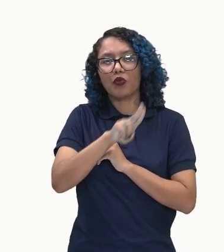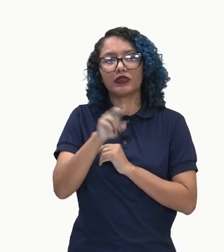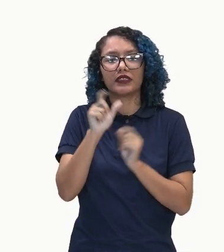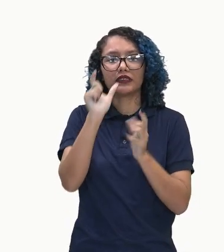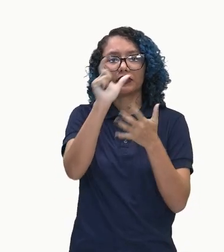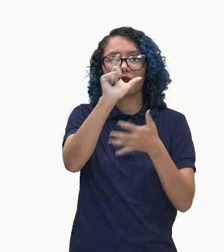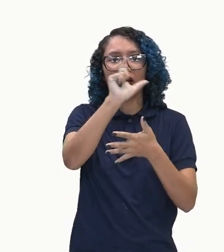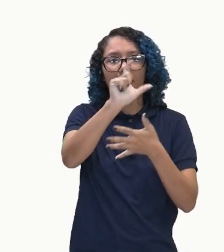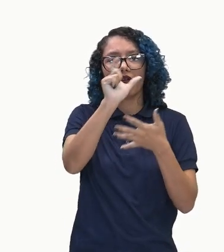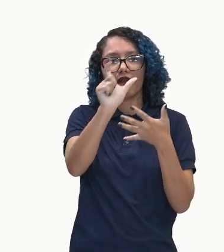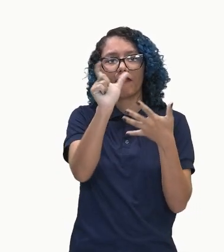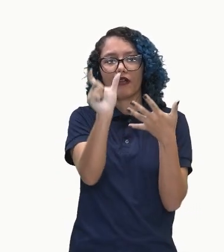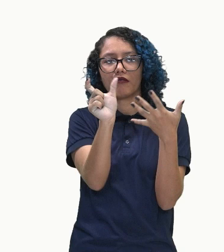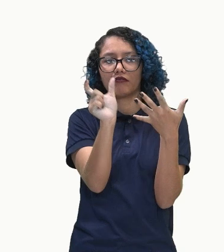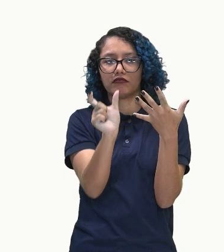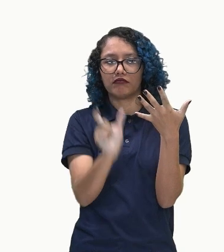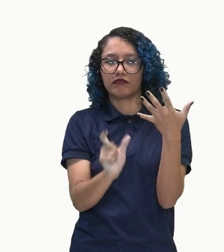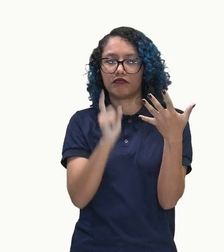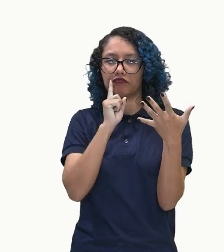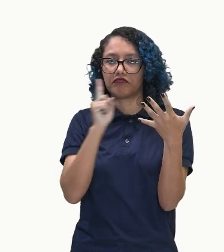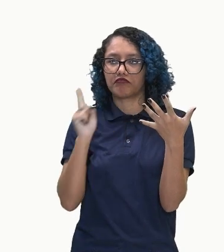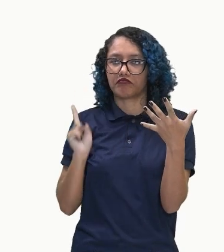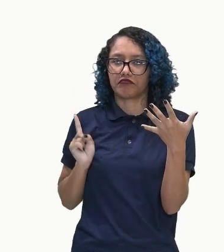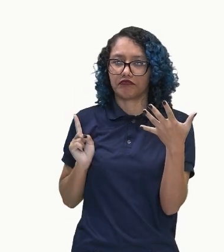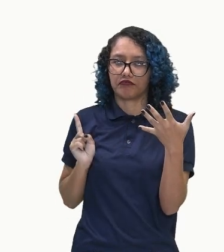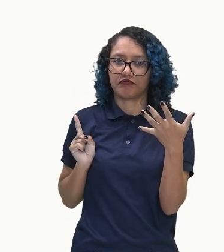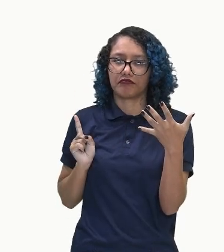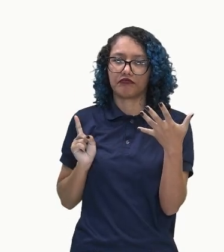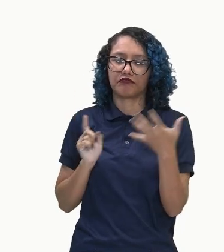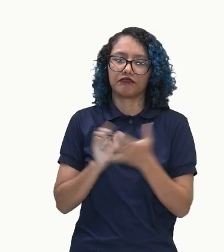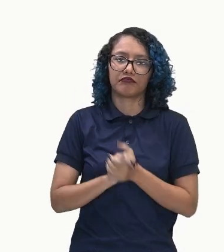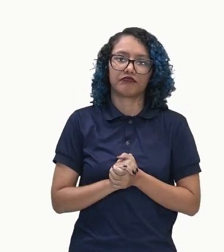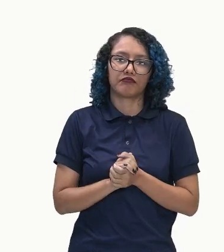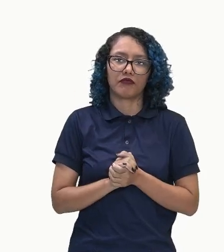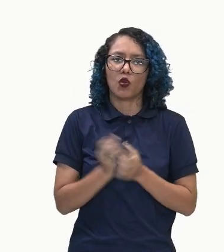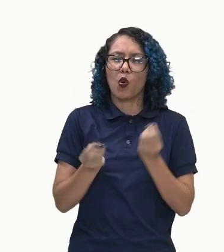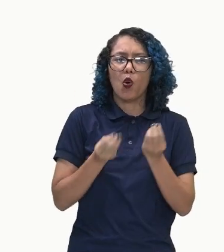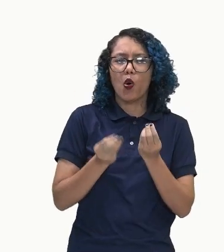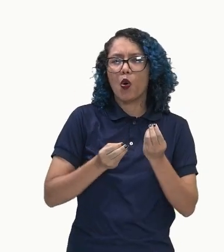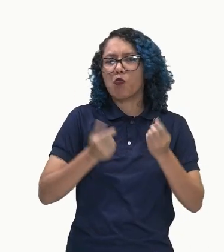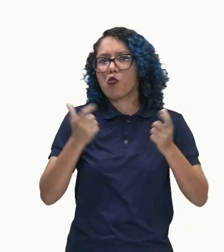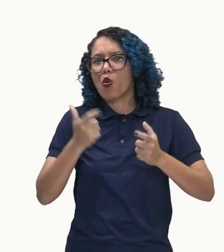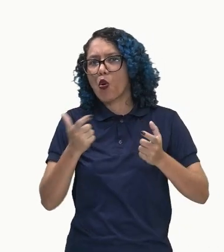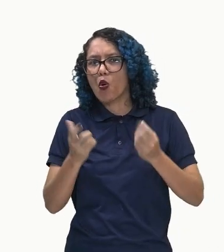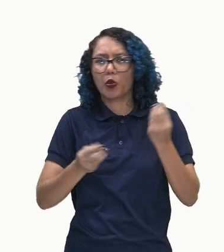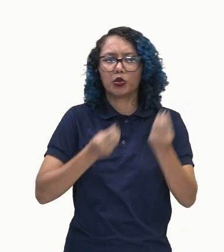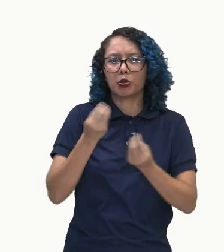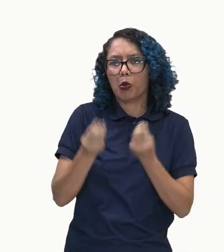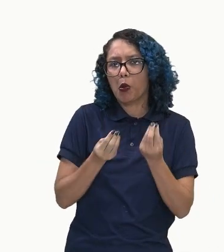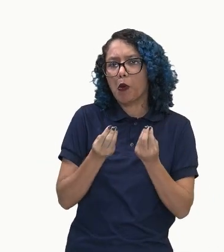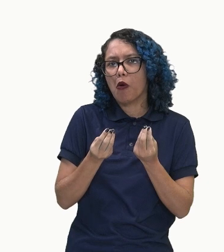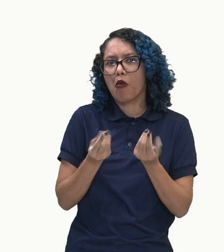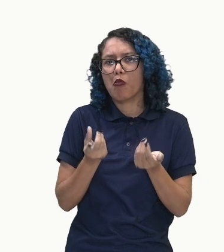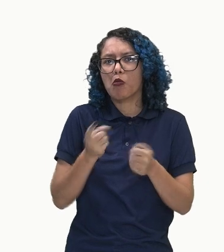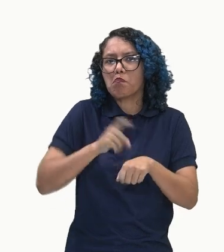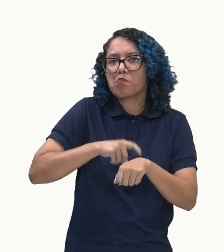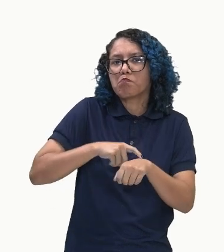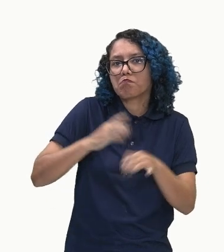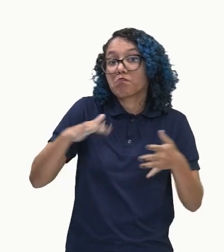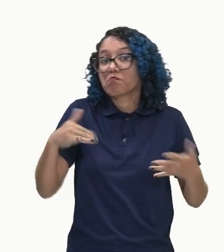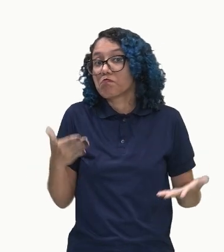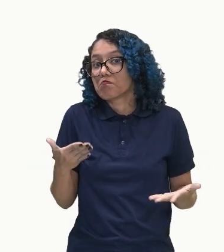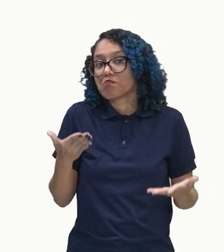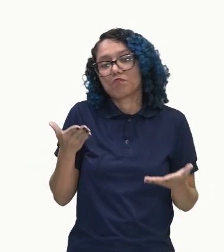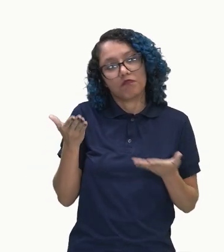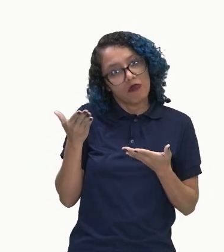quando, onde, porquê ou em que sentido, né? Em que extensão, em que momento. Então,